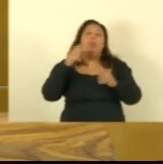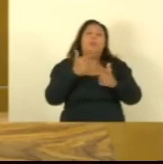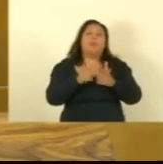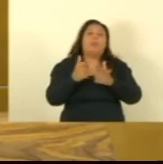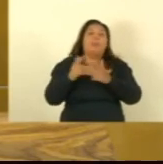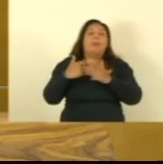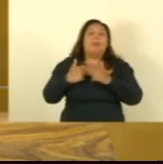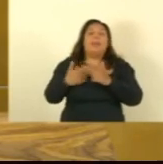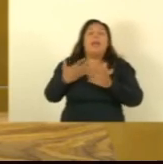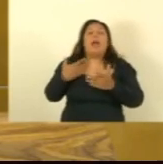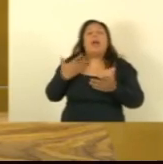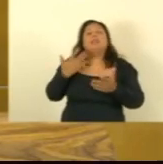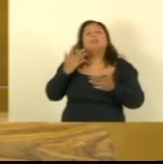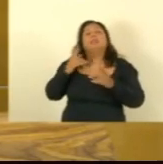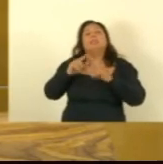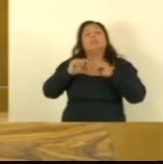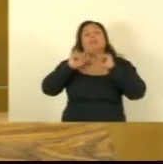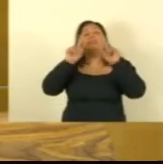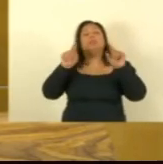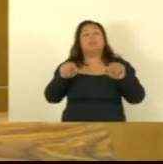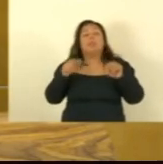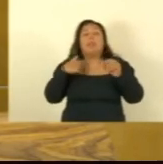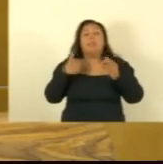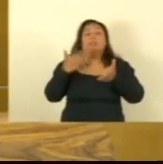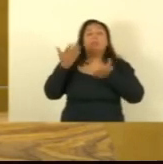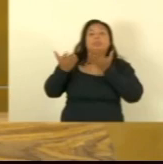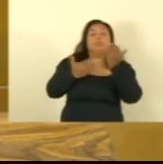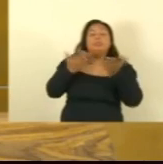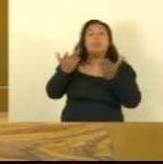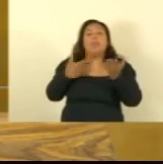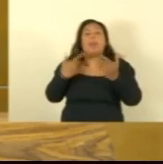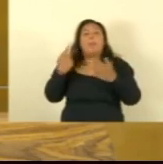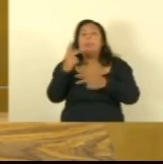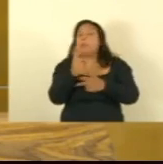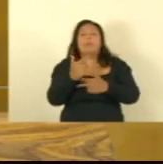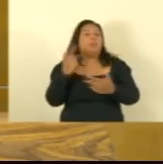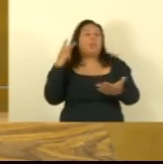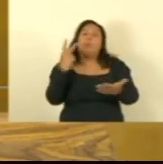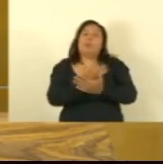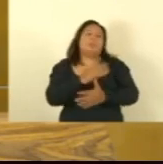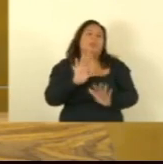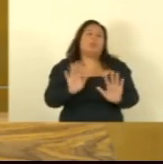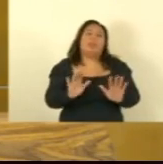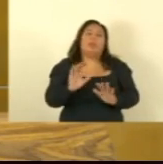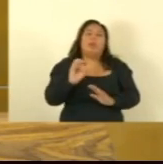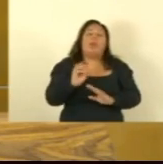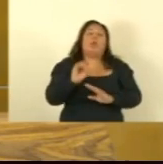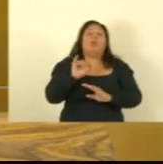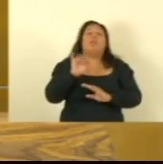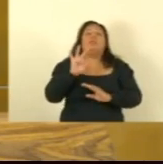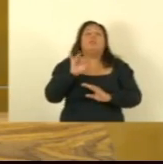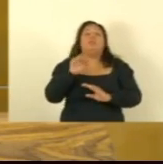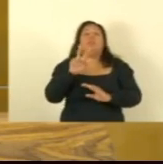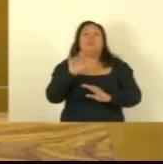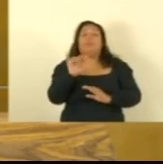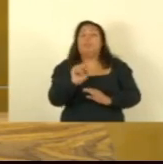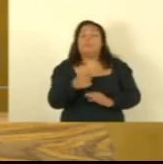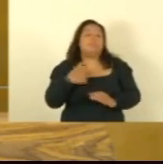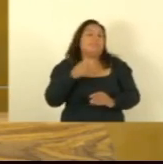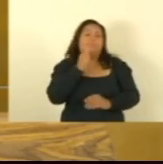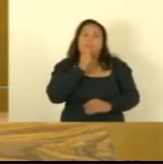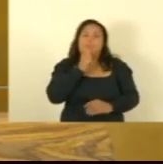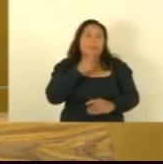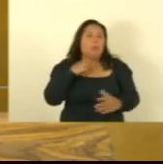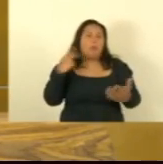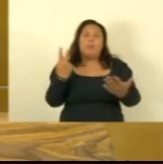as audiências públicas, capitão Assunção, que não estão sendo realizadas. As oitivas que não estão sendo realizadas. Então isso